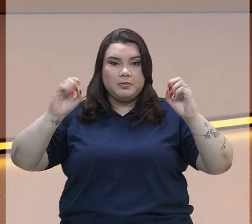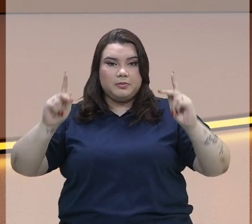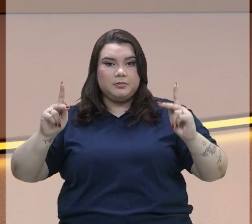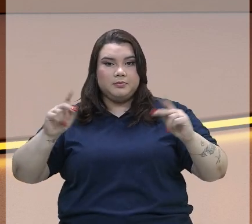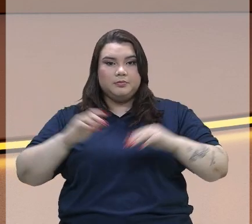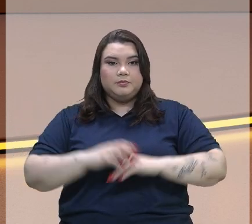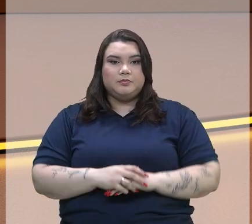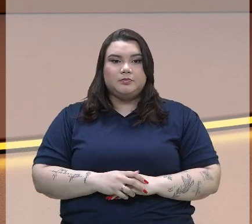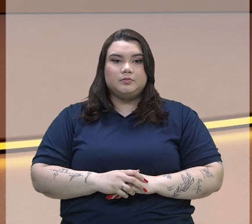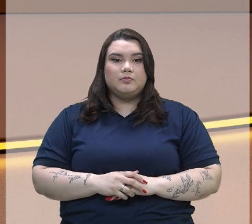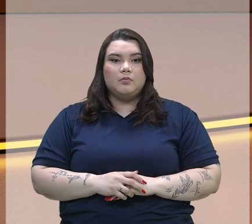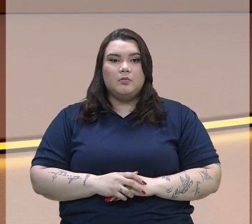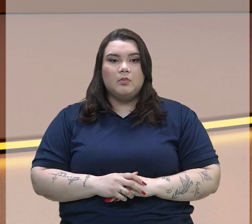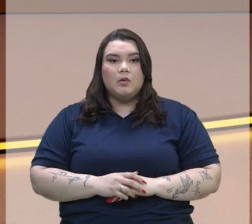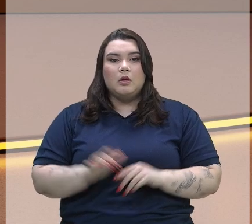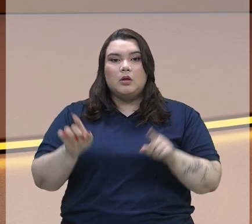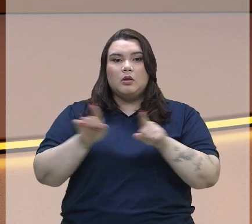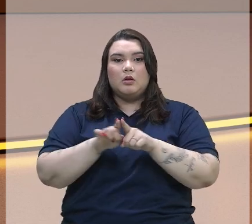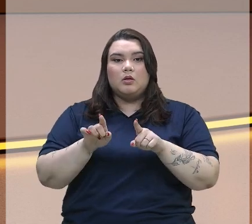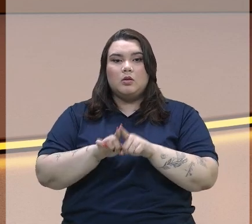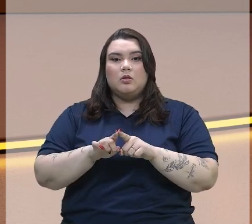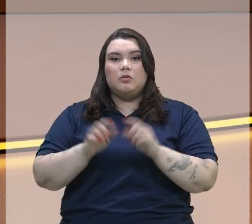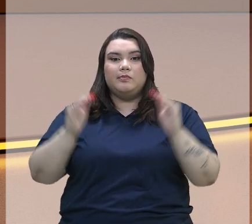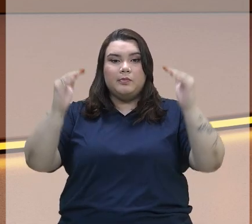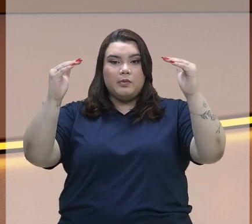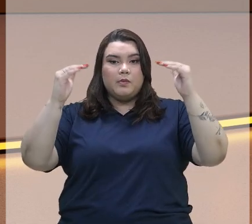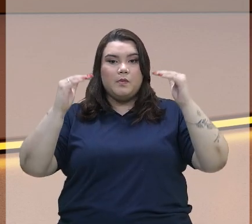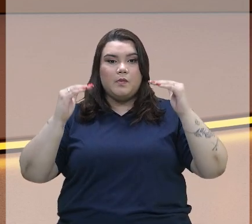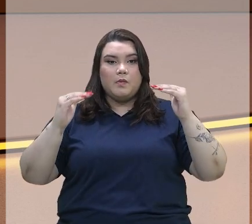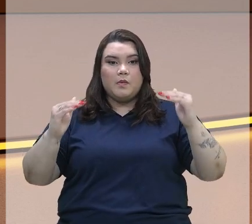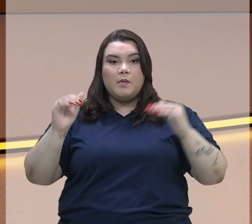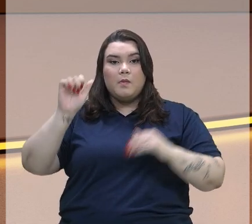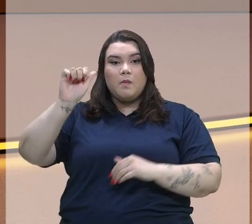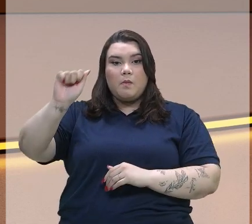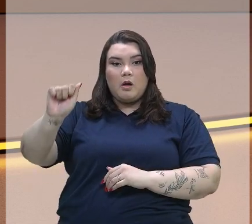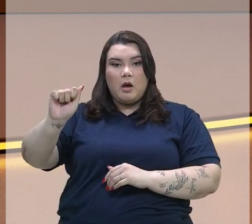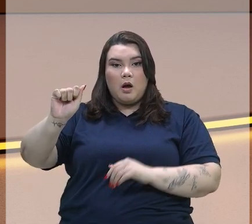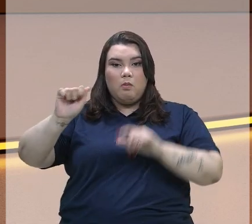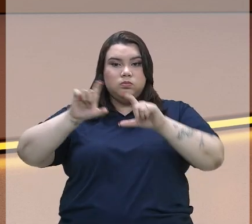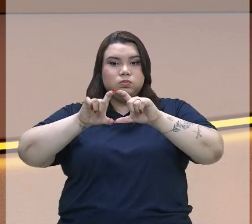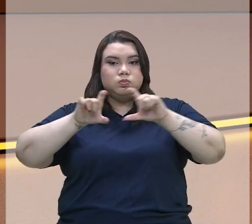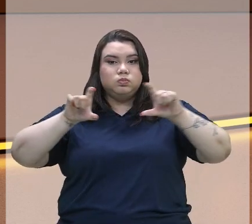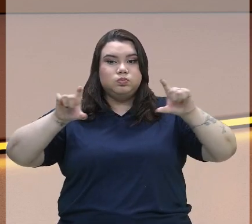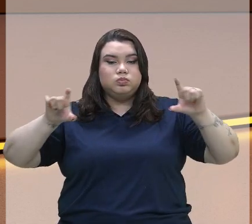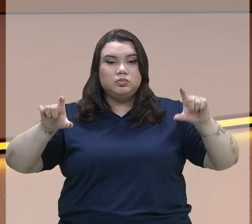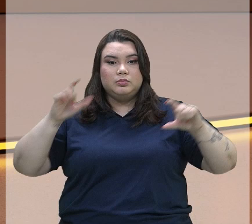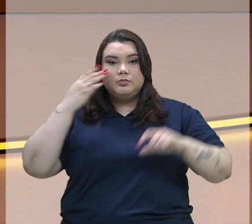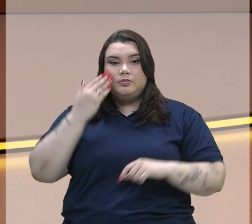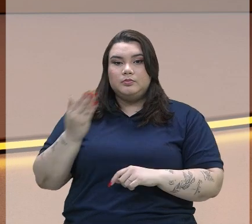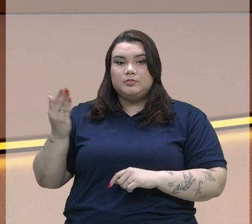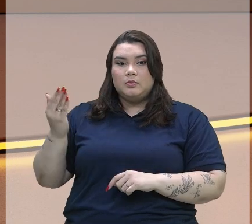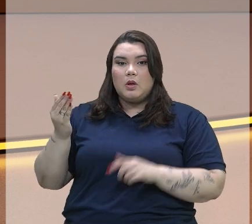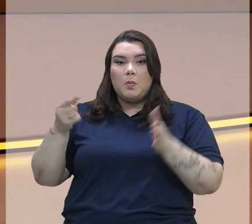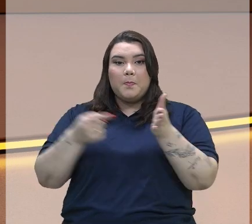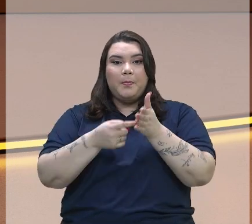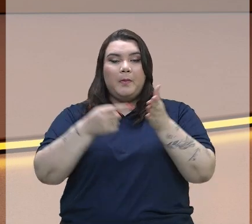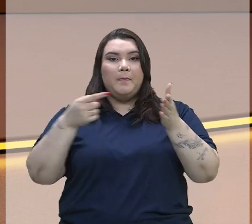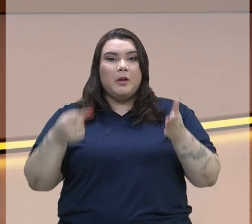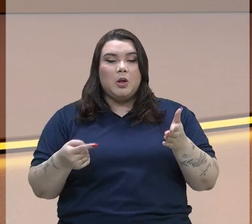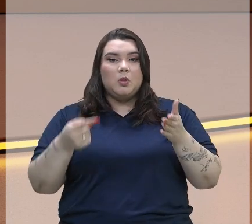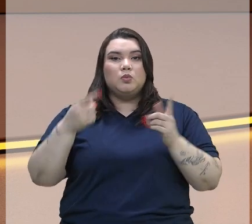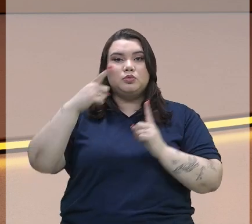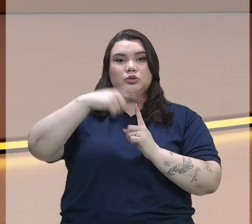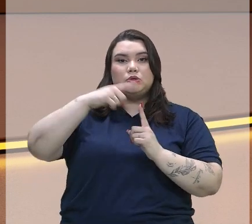nós temos também o chamado horizonte A, que é esse que vai aparecer aqui. No horizonte A, a gente tem o primeiro